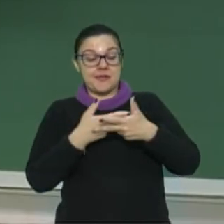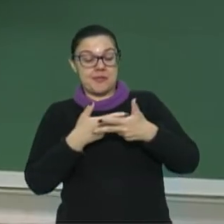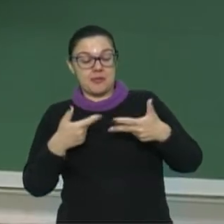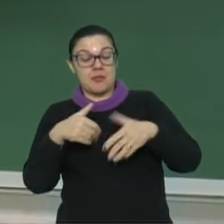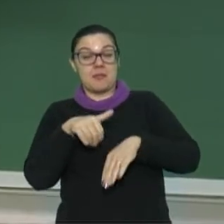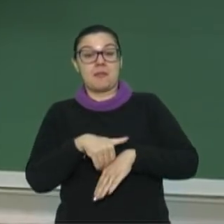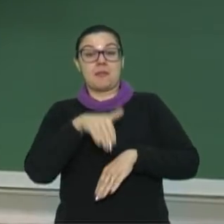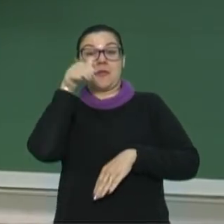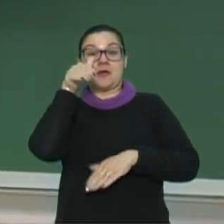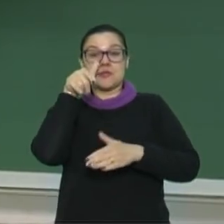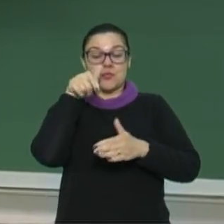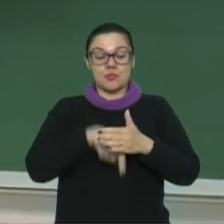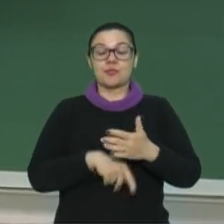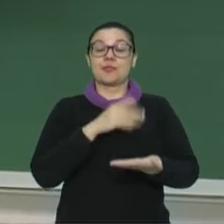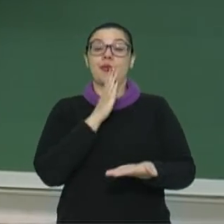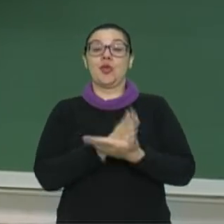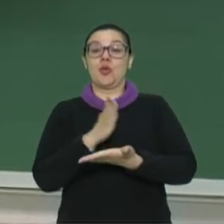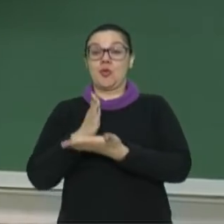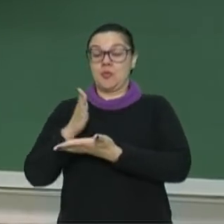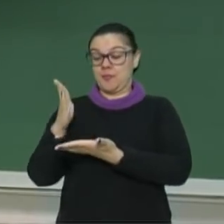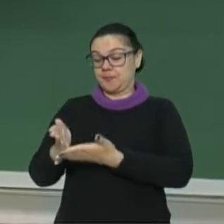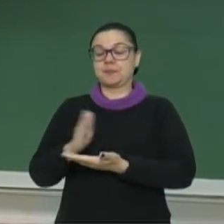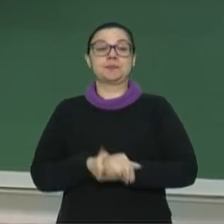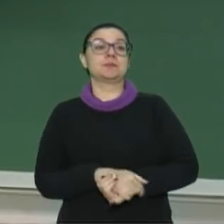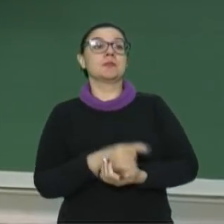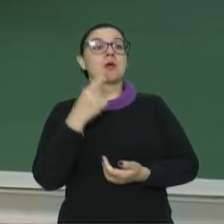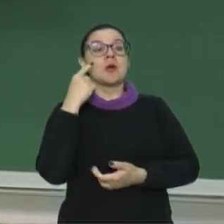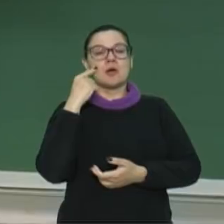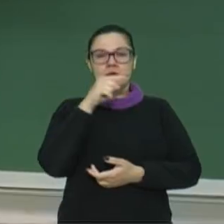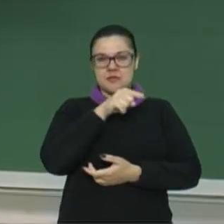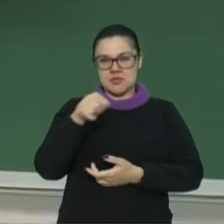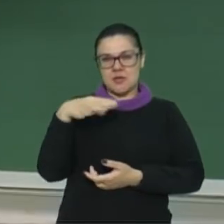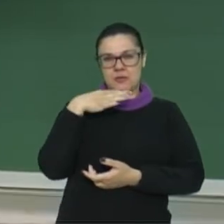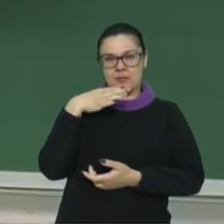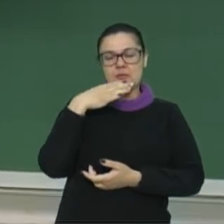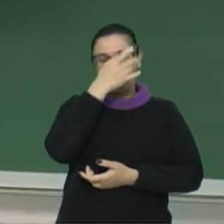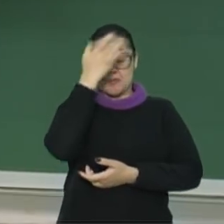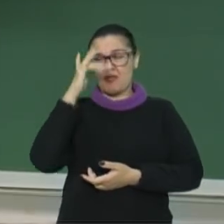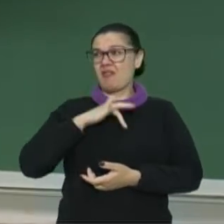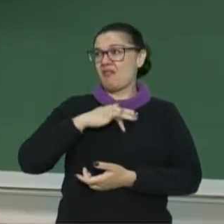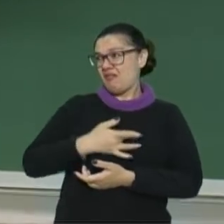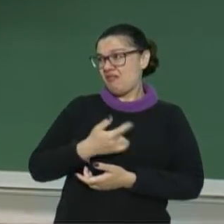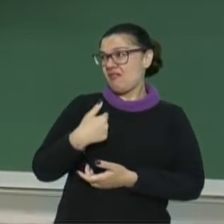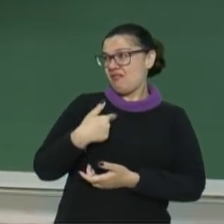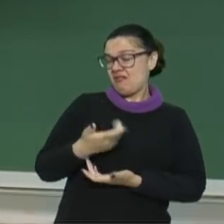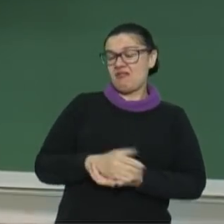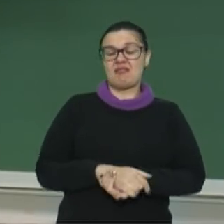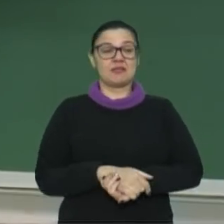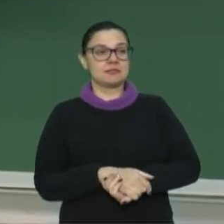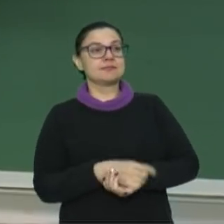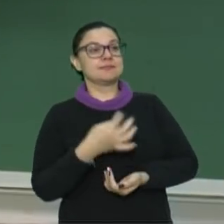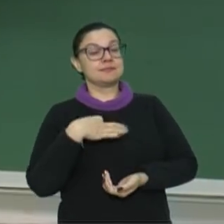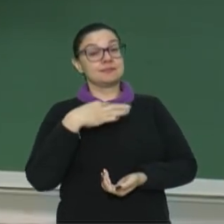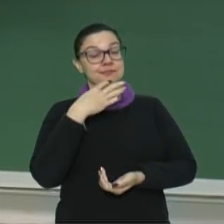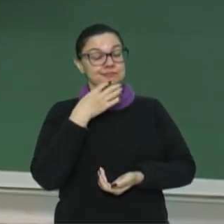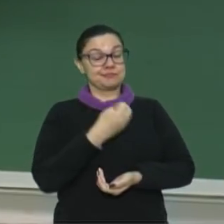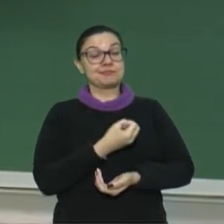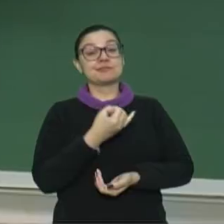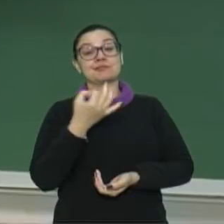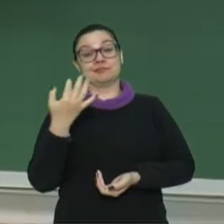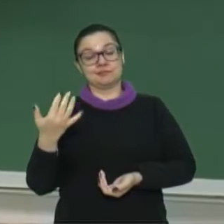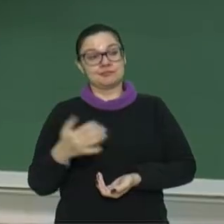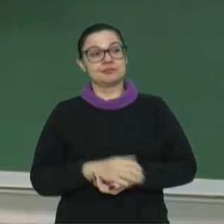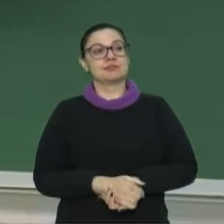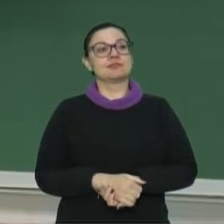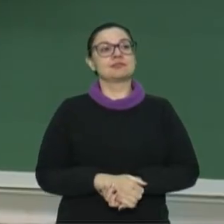mais aí frequente, tá certo? Então ali, você conhece alguém que se faz de vítima? Eu conheço algumas pessoas que se